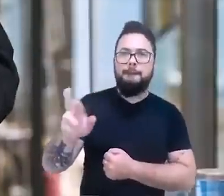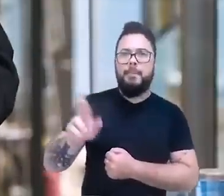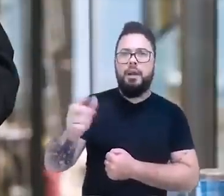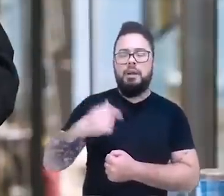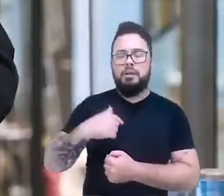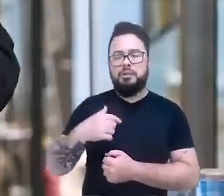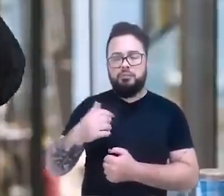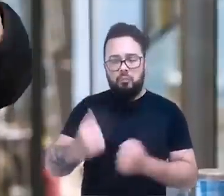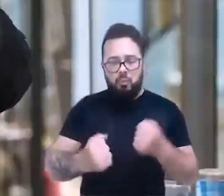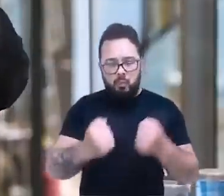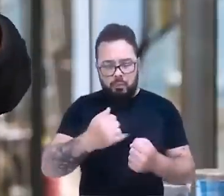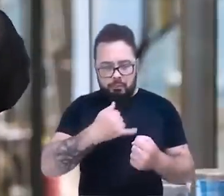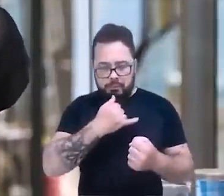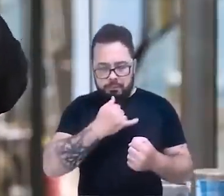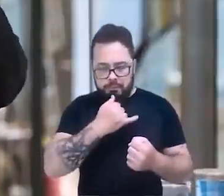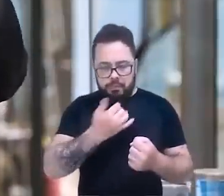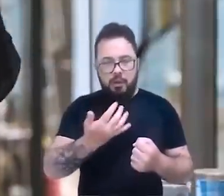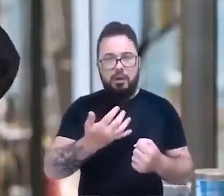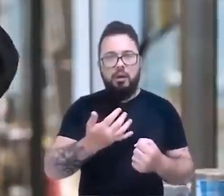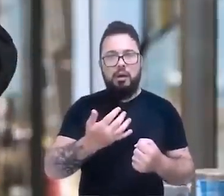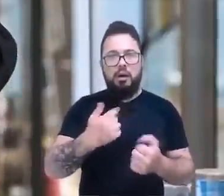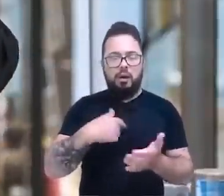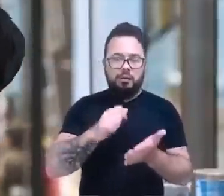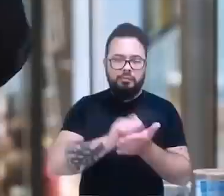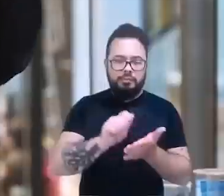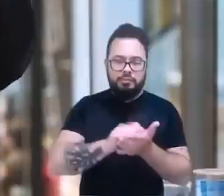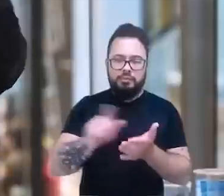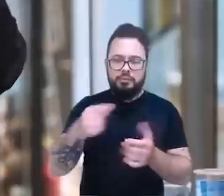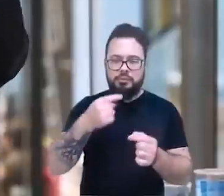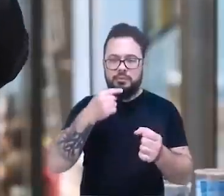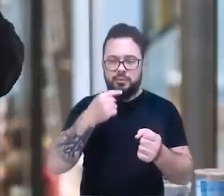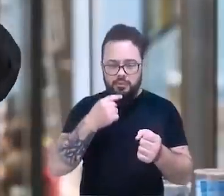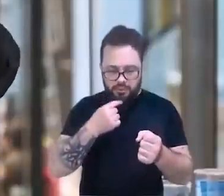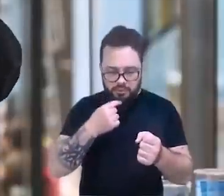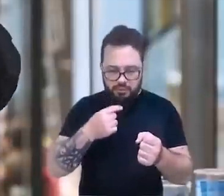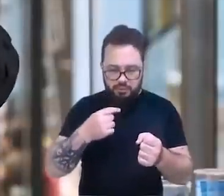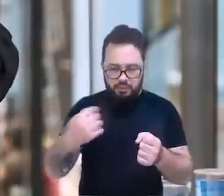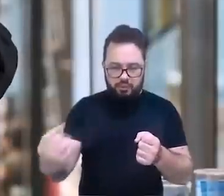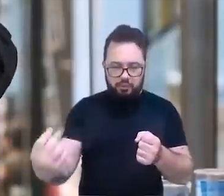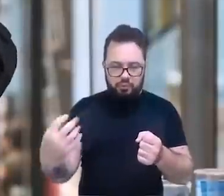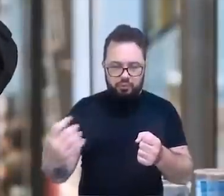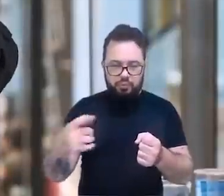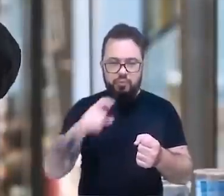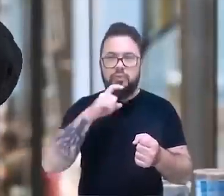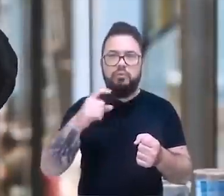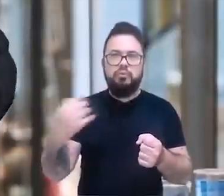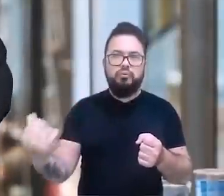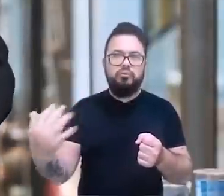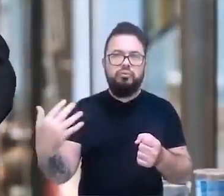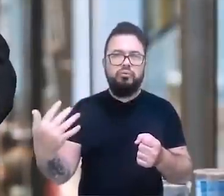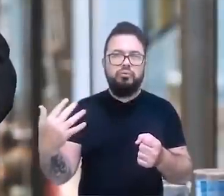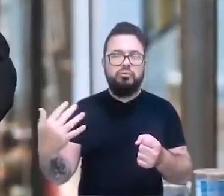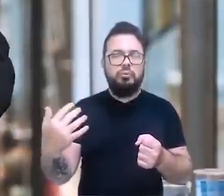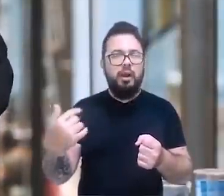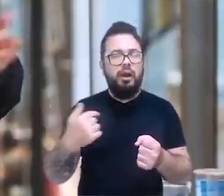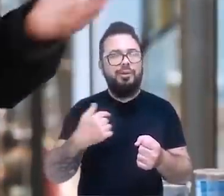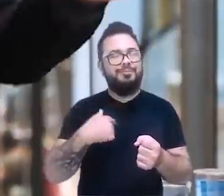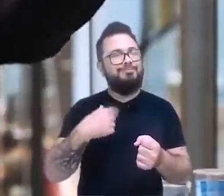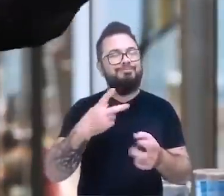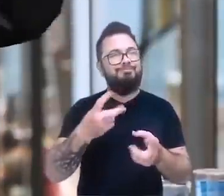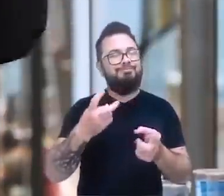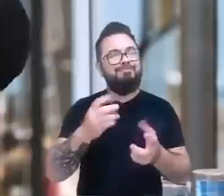estava infeliz dentro do carro e quando eu comecei falar ele estava com queijo travado ar condicionado deixava de pálido eu não achei a voz